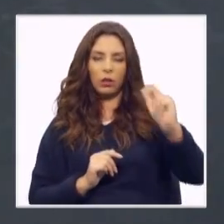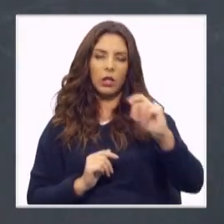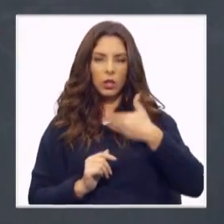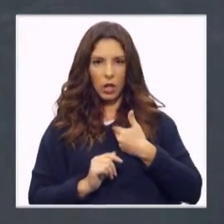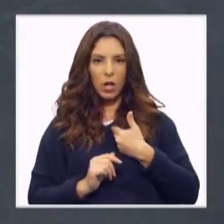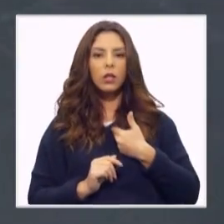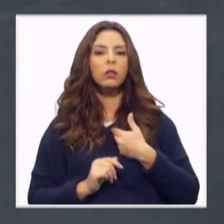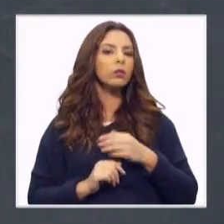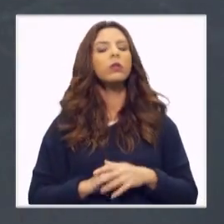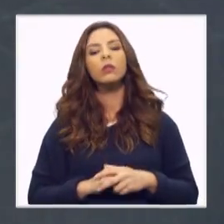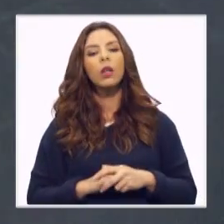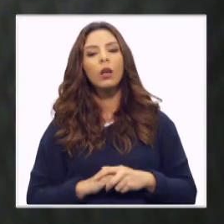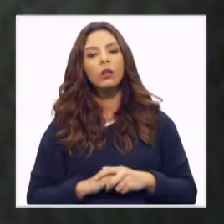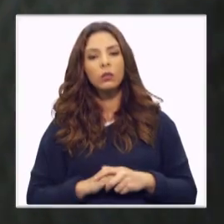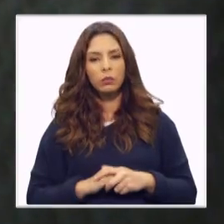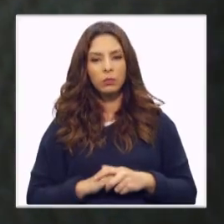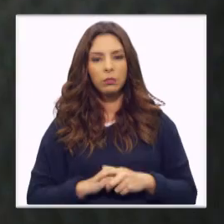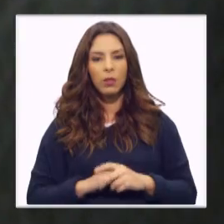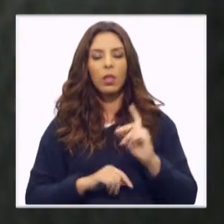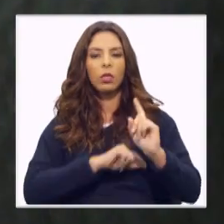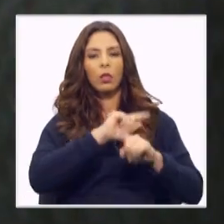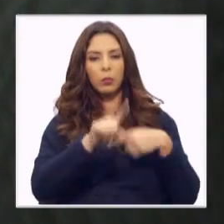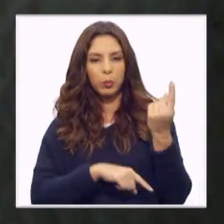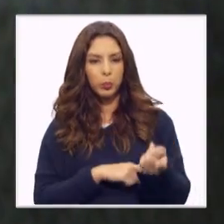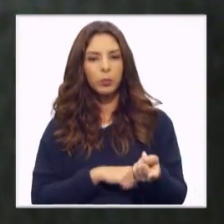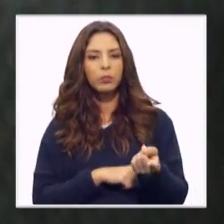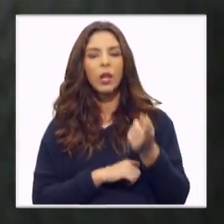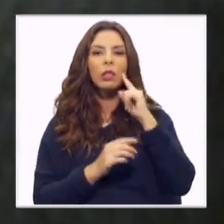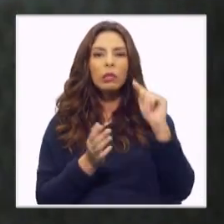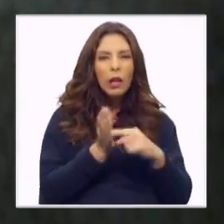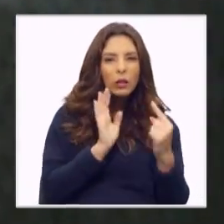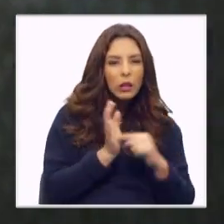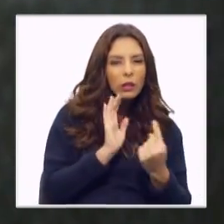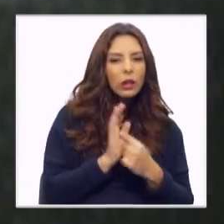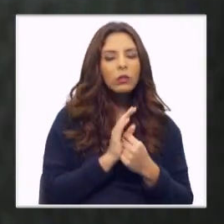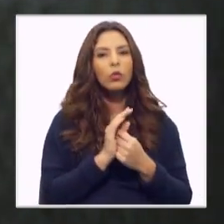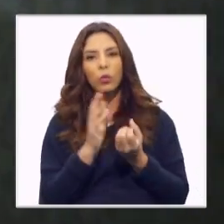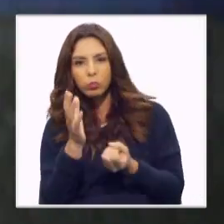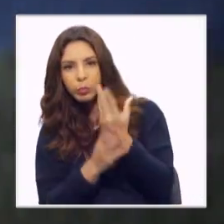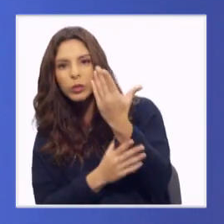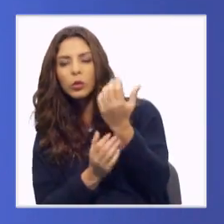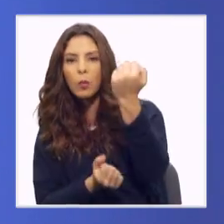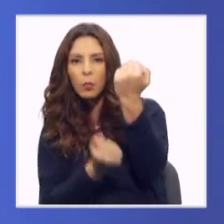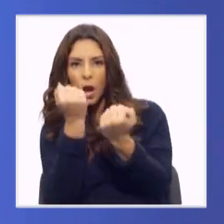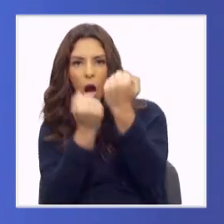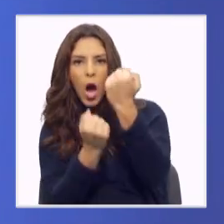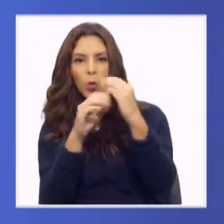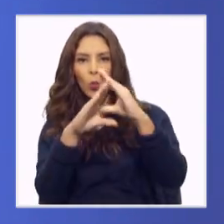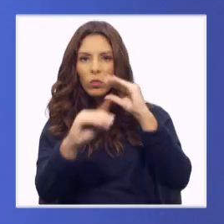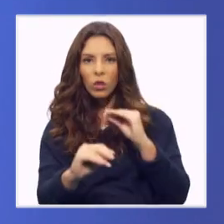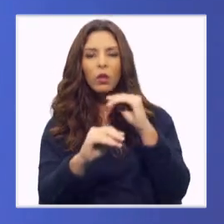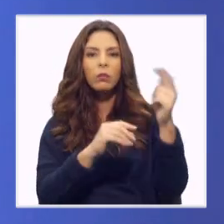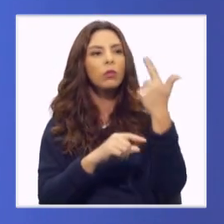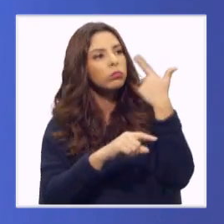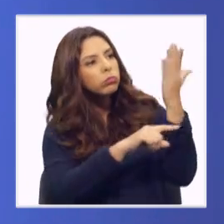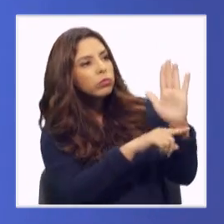fazer modulação, animação, e depois comecei a fazer testes, criei um carro, depois mostrei o carro à professora,